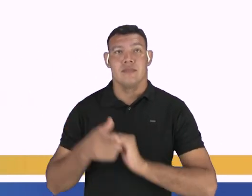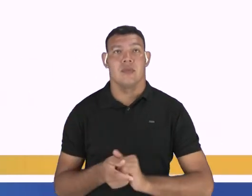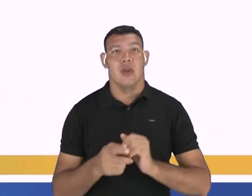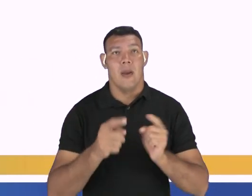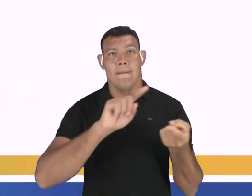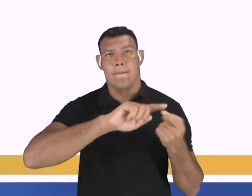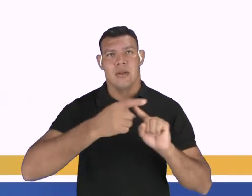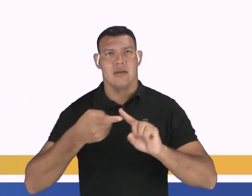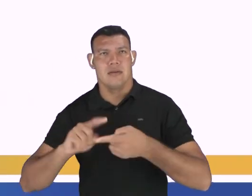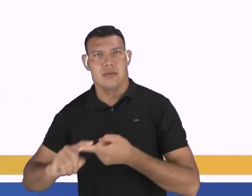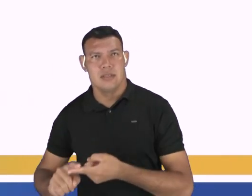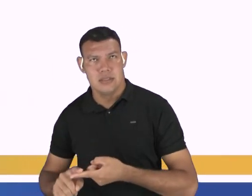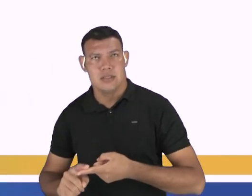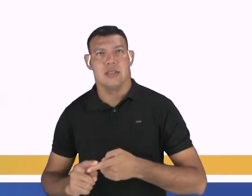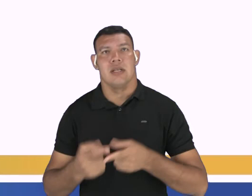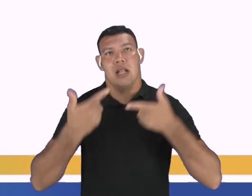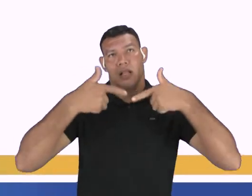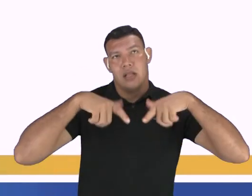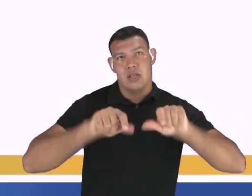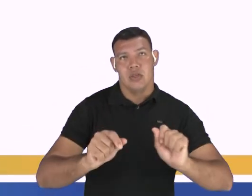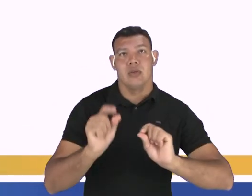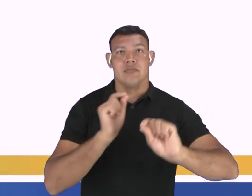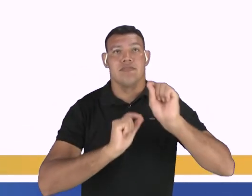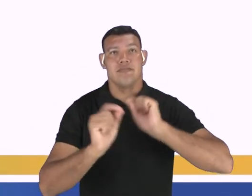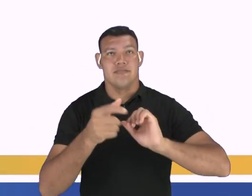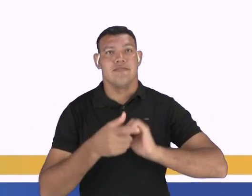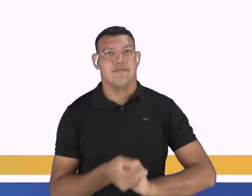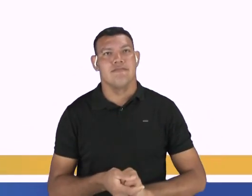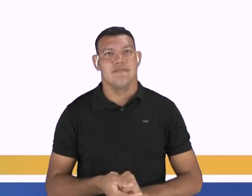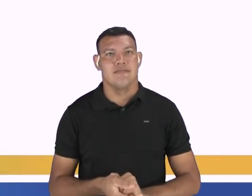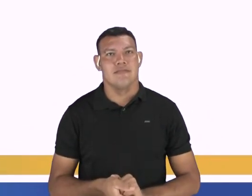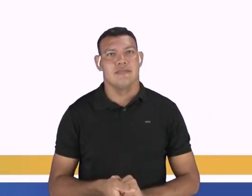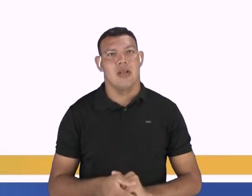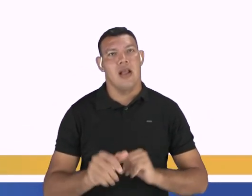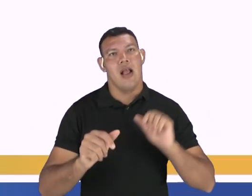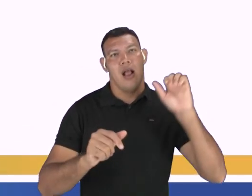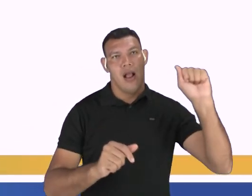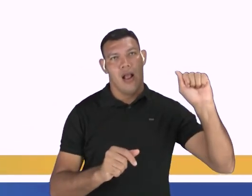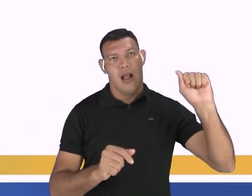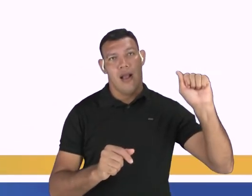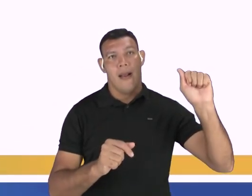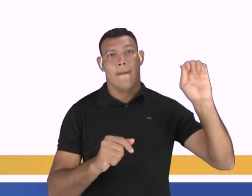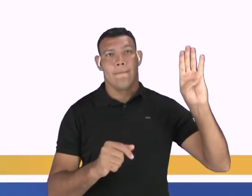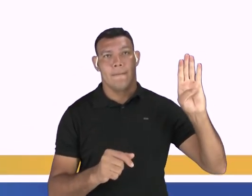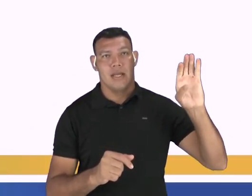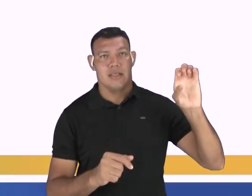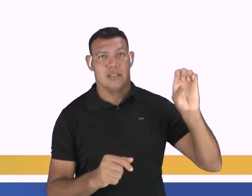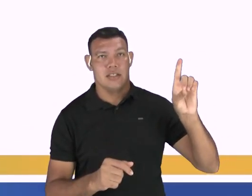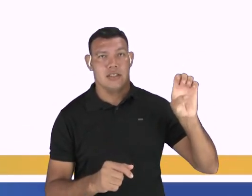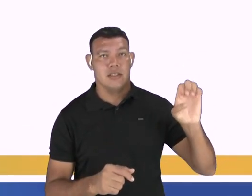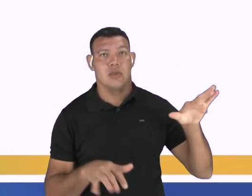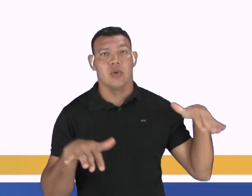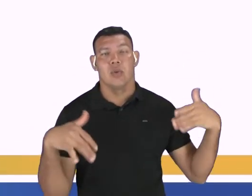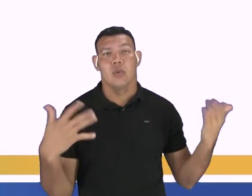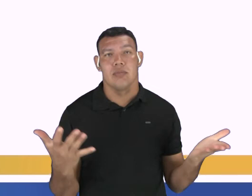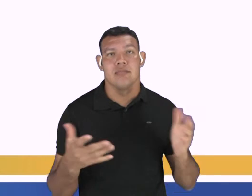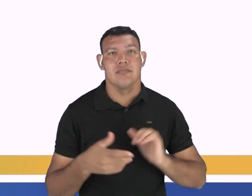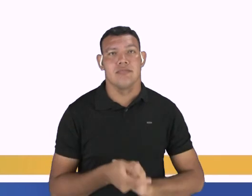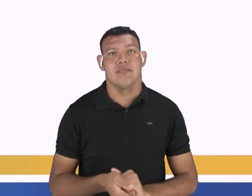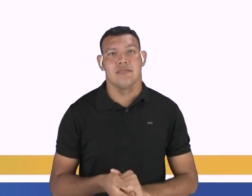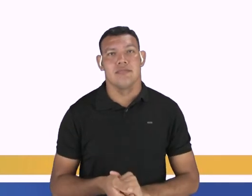uma transição lateral, uma paráfrase direta, um procedimento paródico ou um